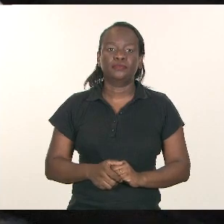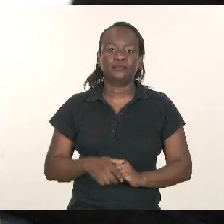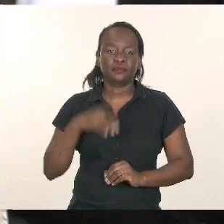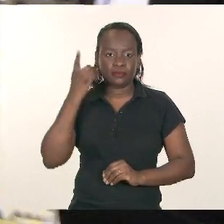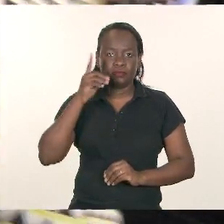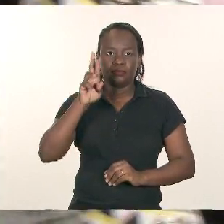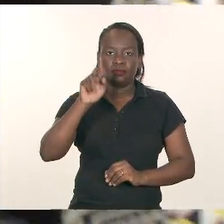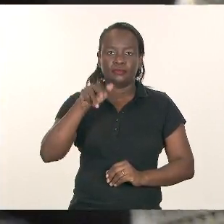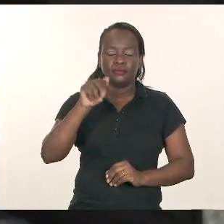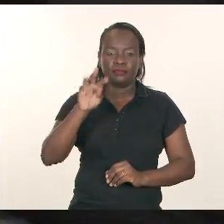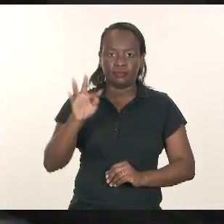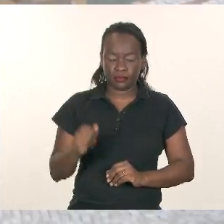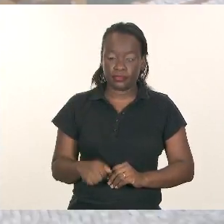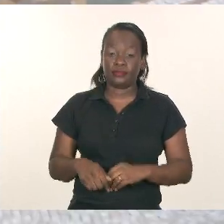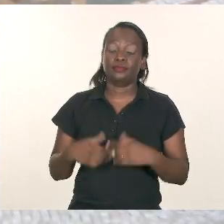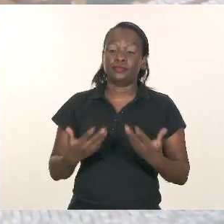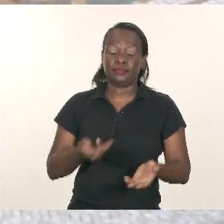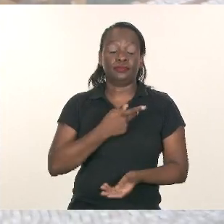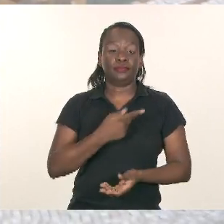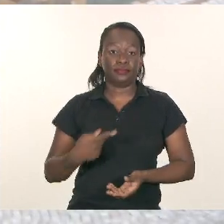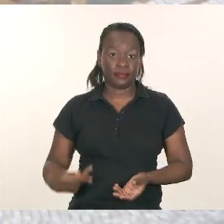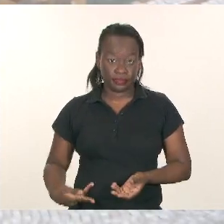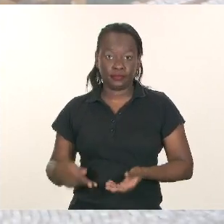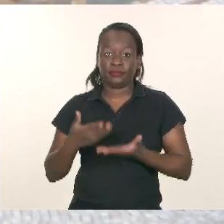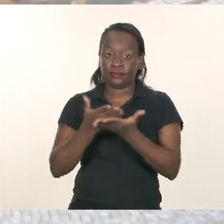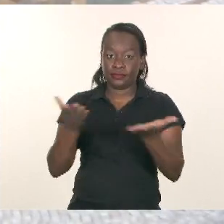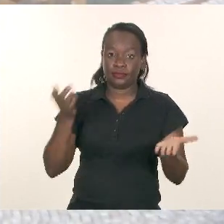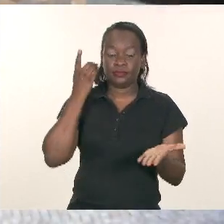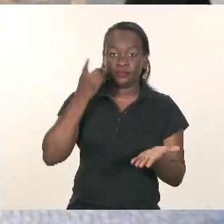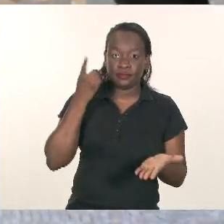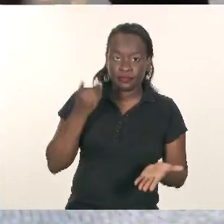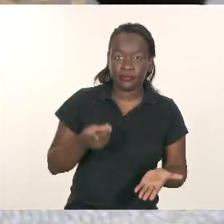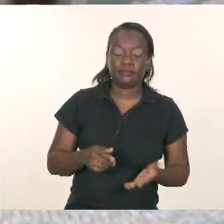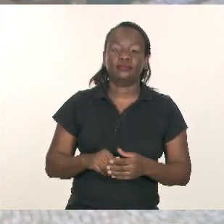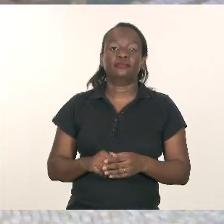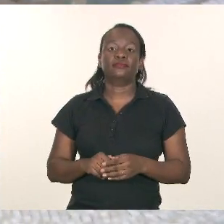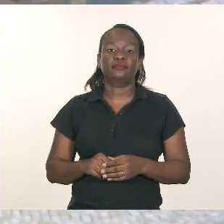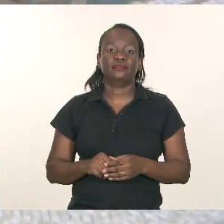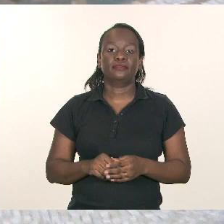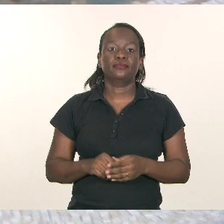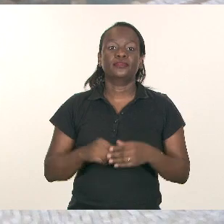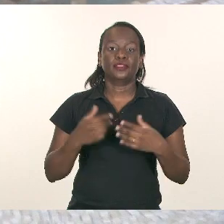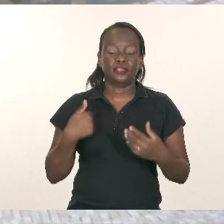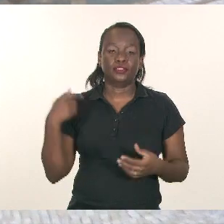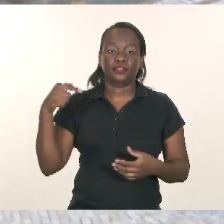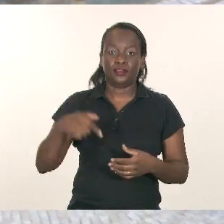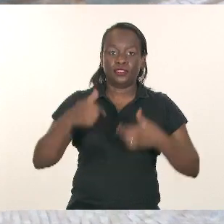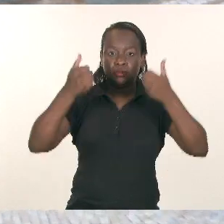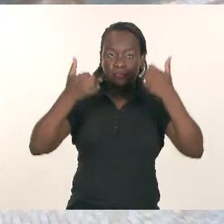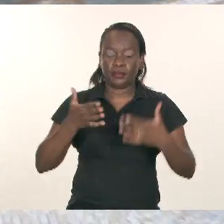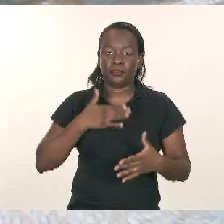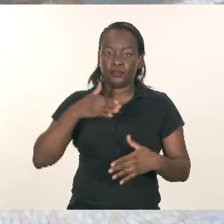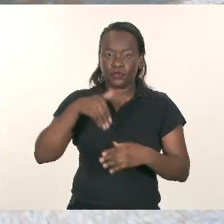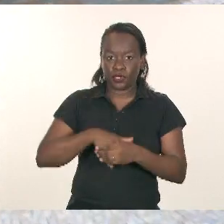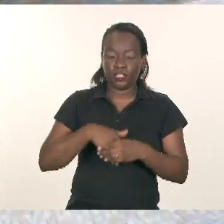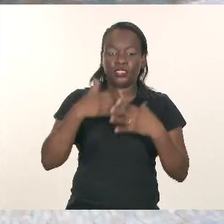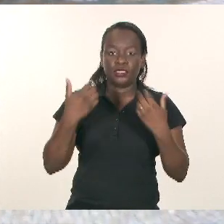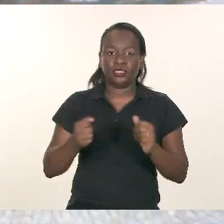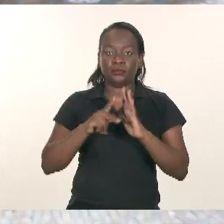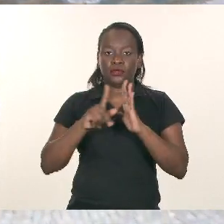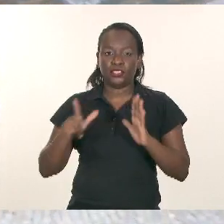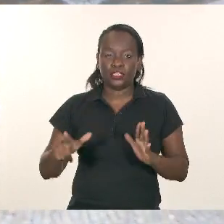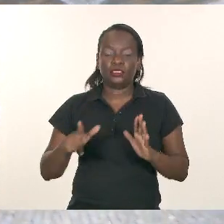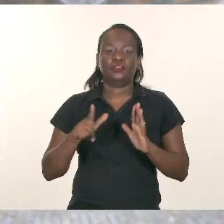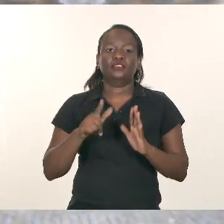Deputada Renata. Senhor presidente, senhoras deputadas, senhores deputados, eu vim aqui declarar meu voto favorável ao projeto